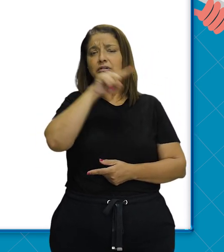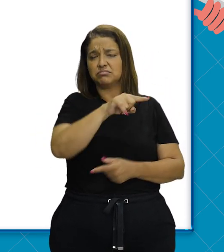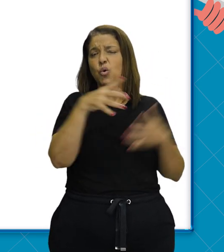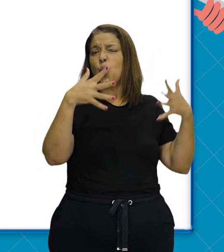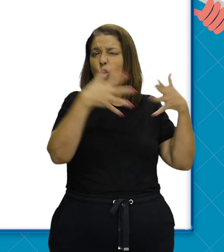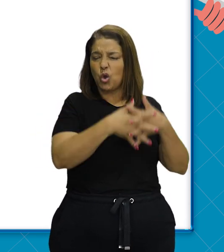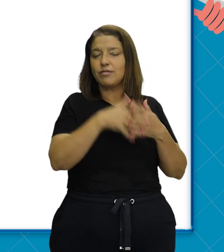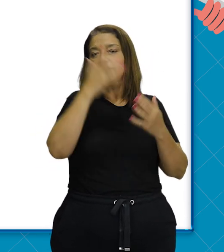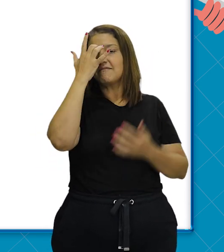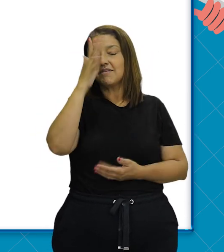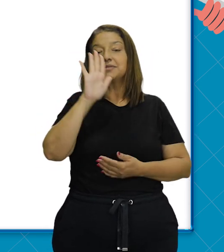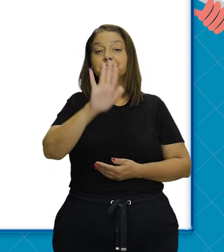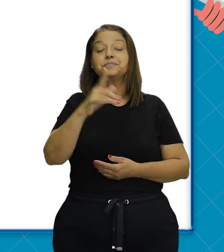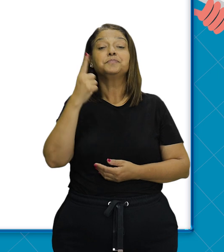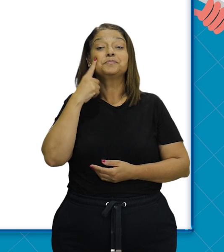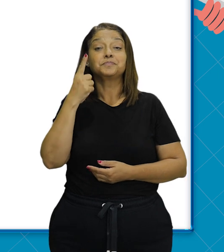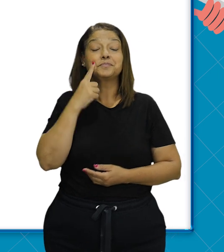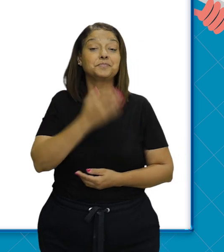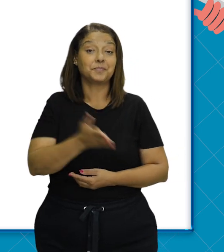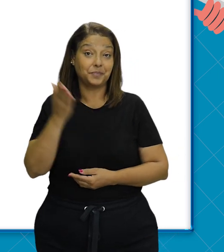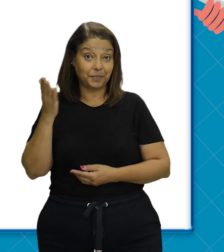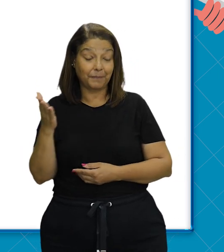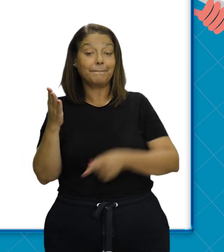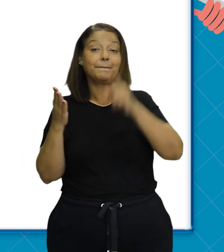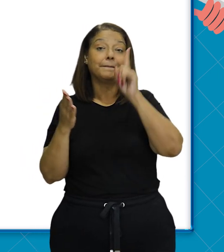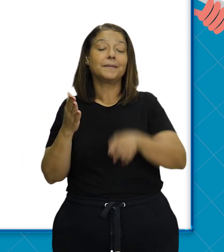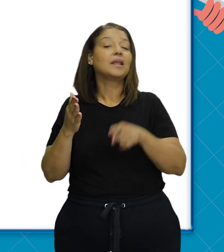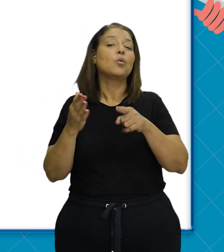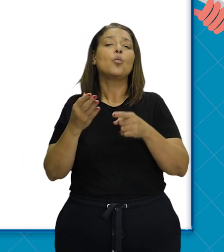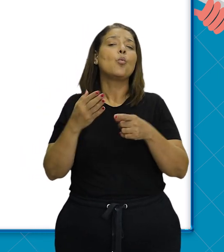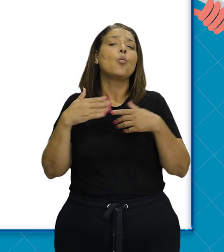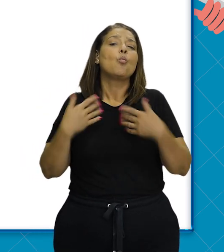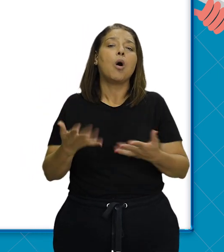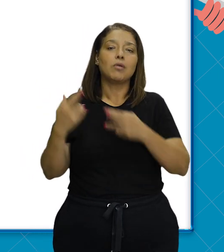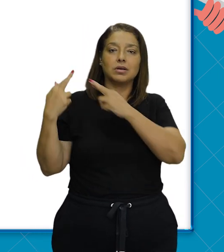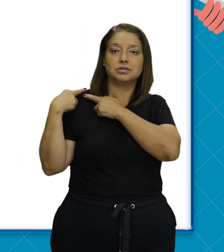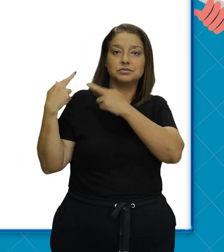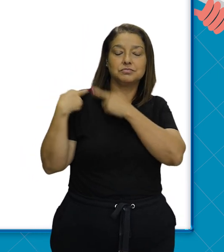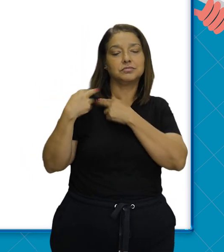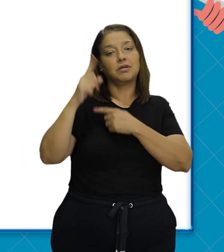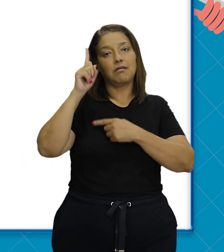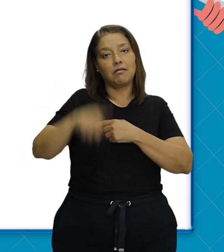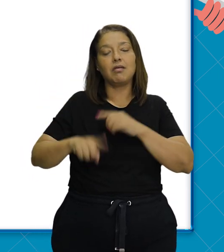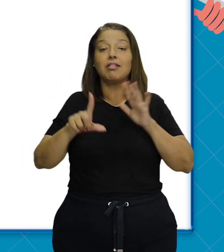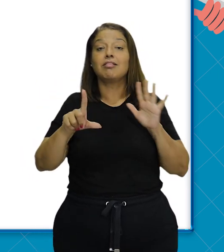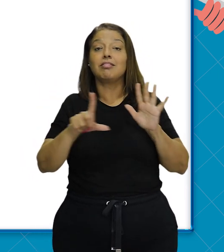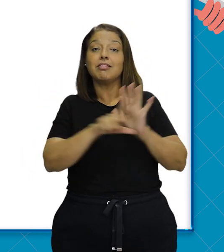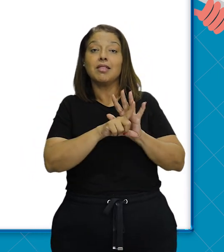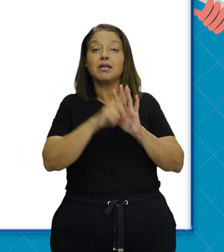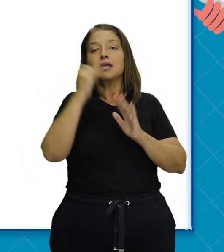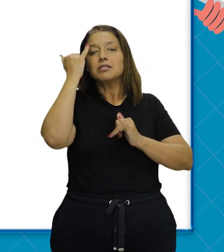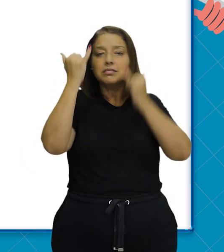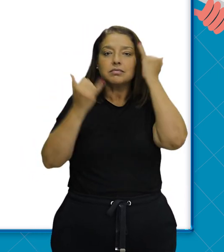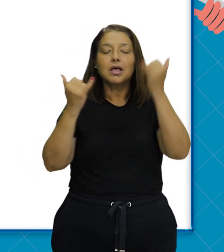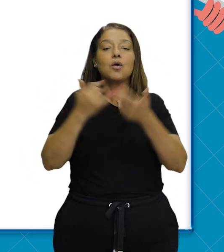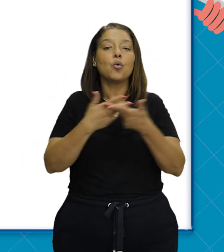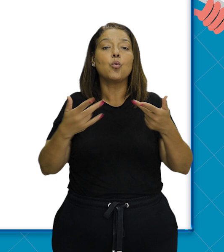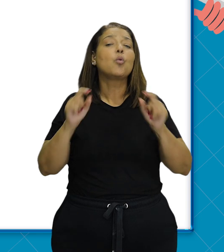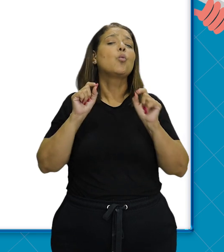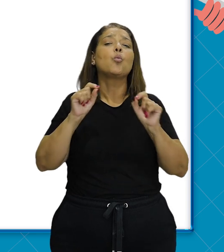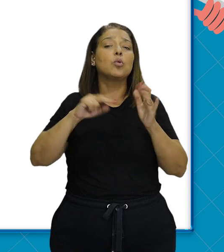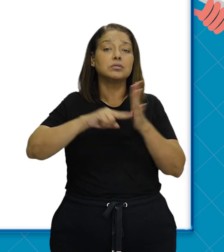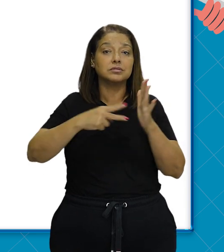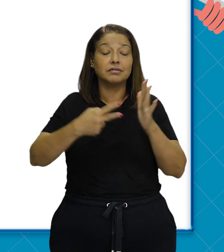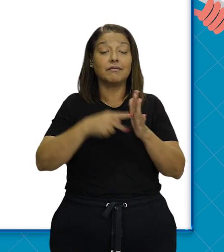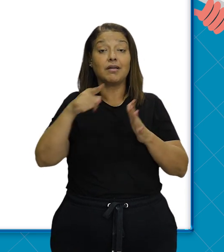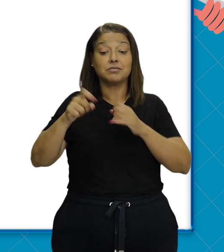demais. Sucintamente, a função do poder legislativo é legislar. Sério, professor? Não fazia ideia. Mas o que isso quer dizer? Quer dizer que